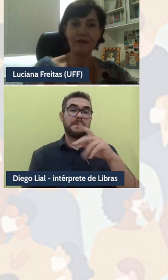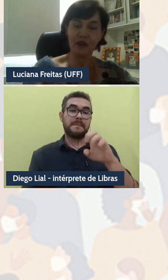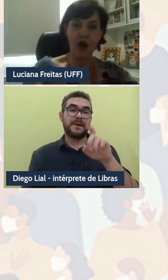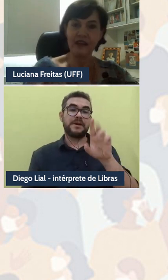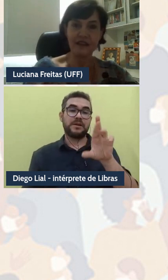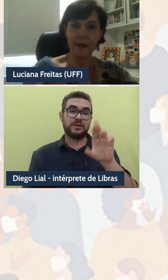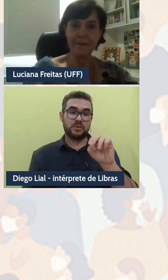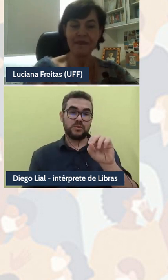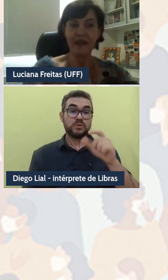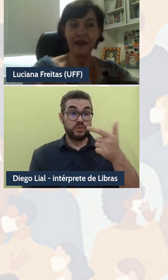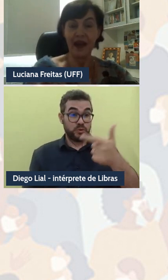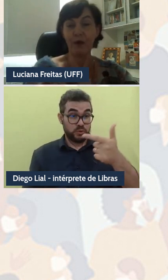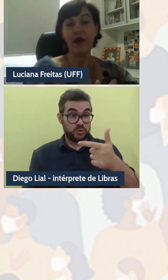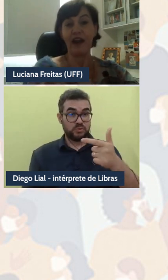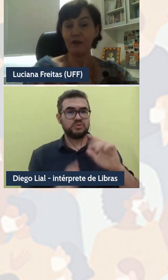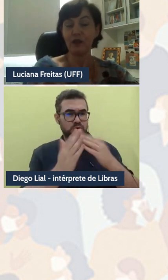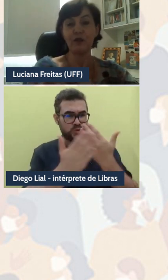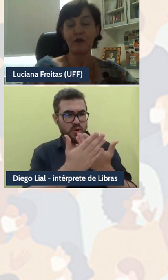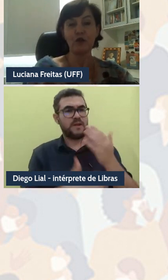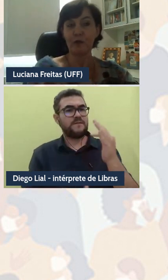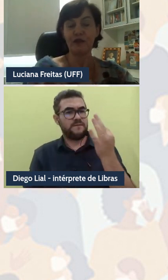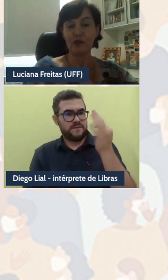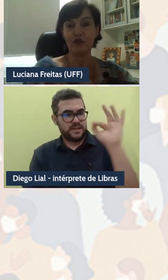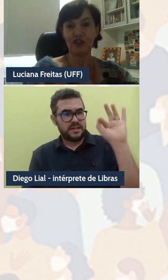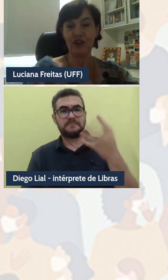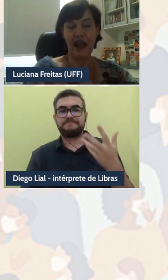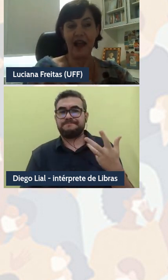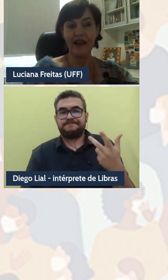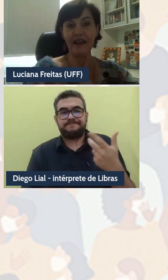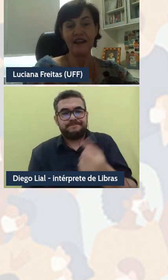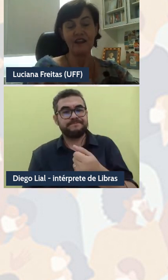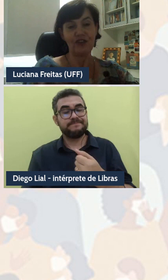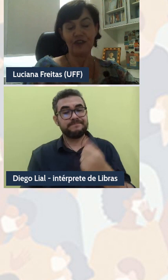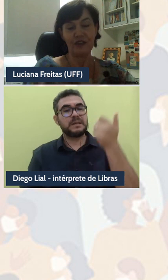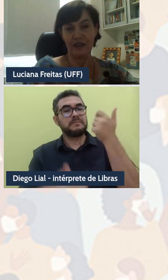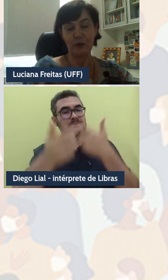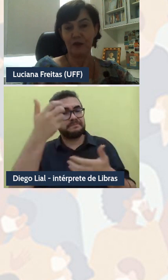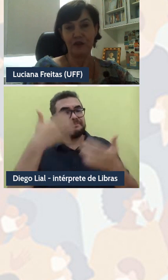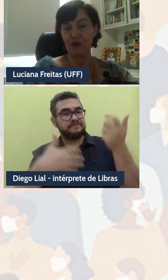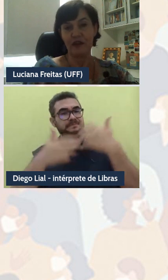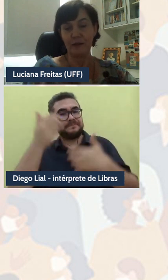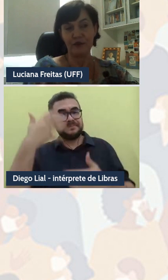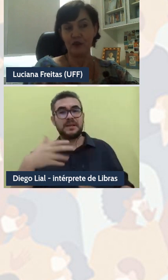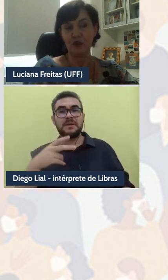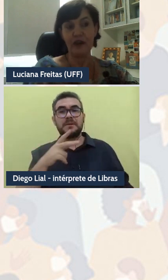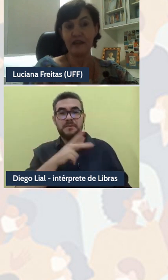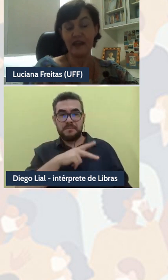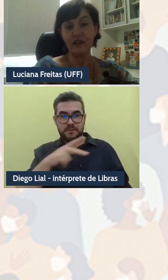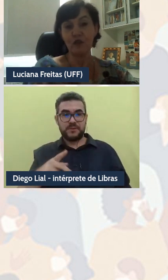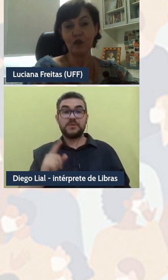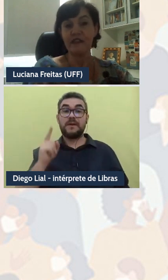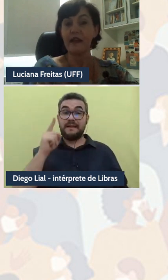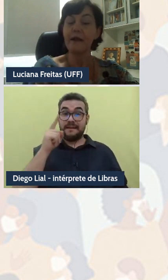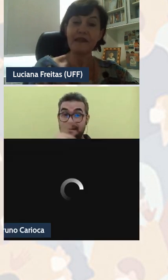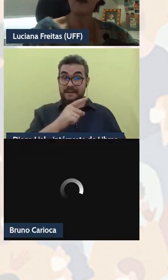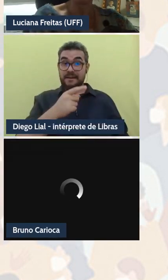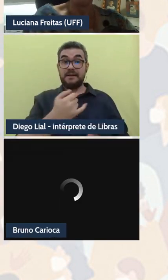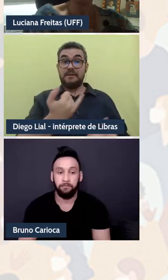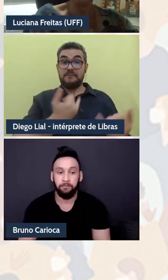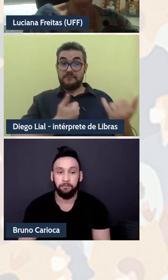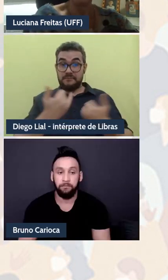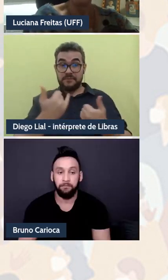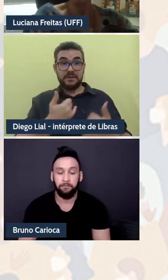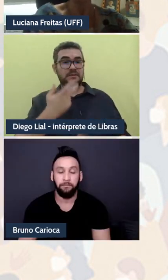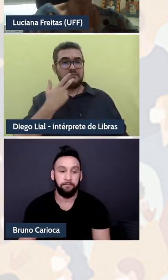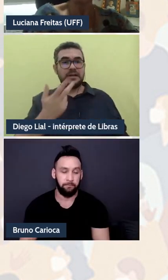federal maravilhosa, né? O relato que eu tenho dos professores de lá, das professoras e professores, é que eles não conseguem nem passar